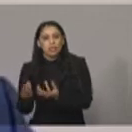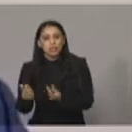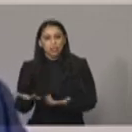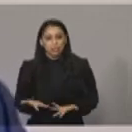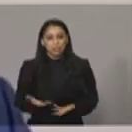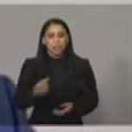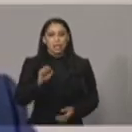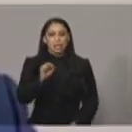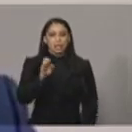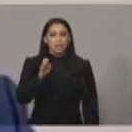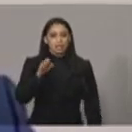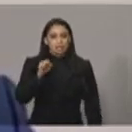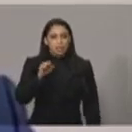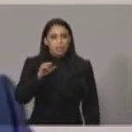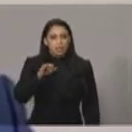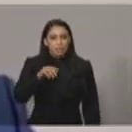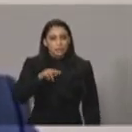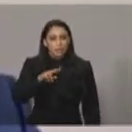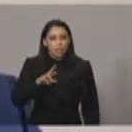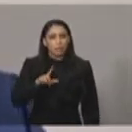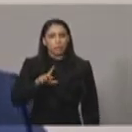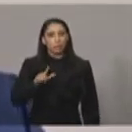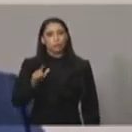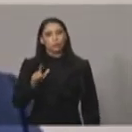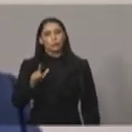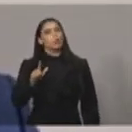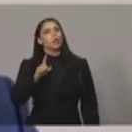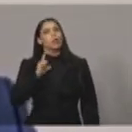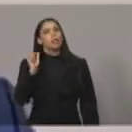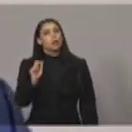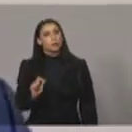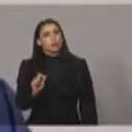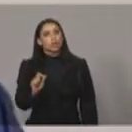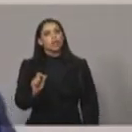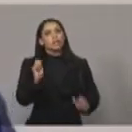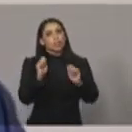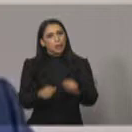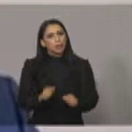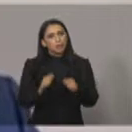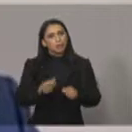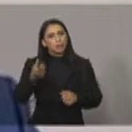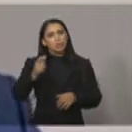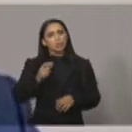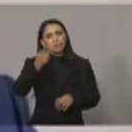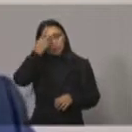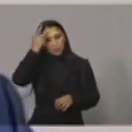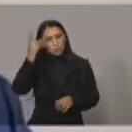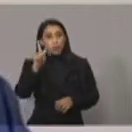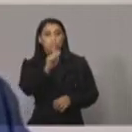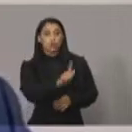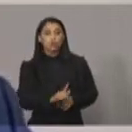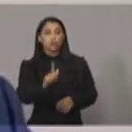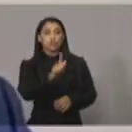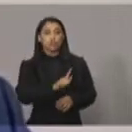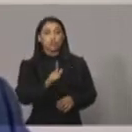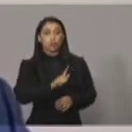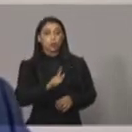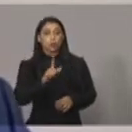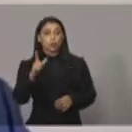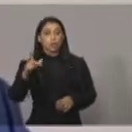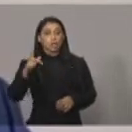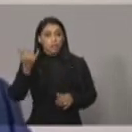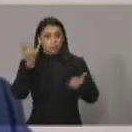que são base do direito à proteção de dados e sua violação de risco. Ao mesmo tempo, dá poderes a pessoas que chama de gestor de dados para disporem dessas informações